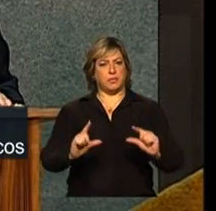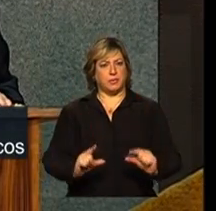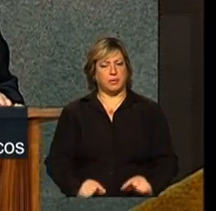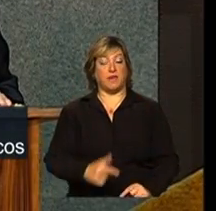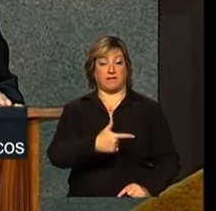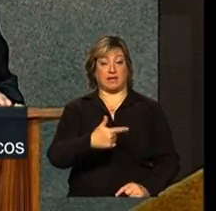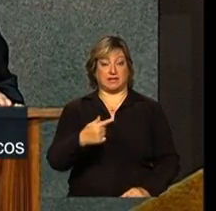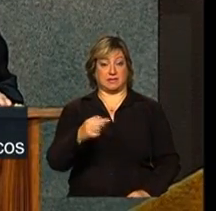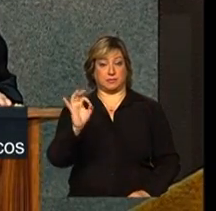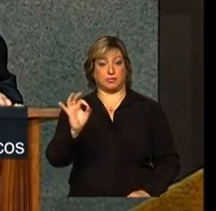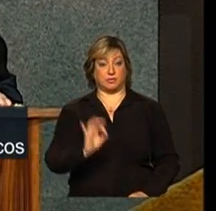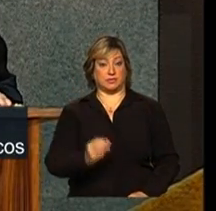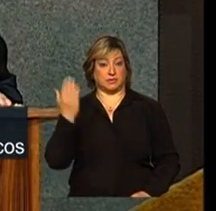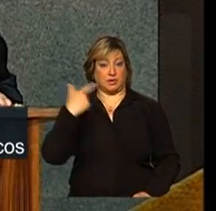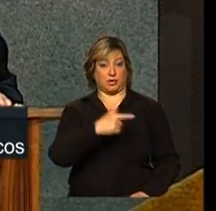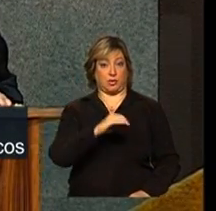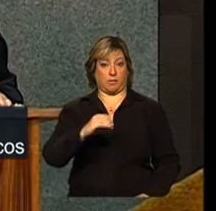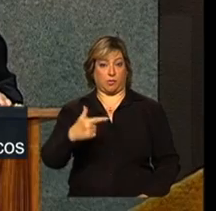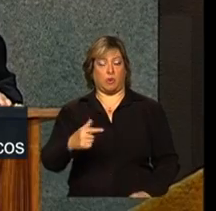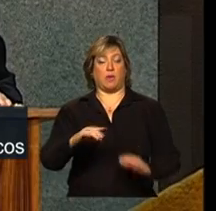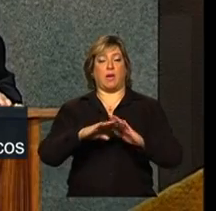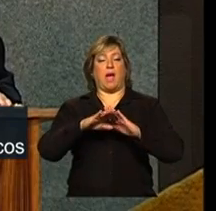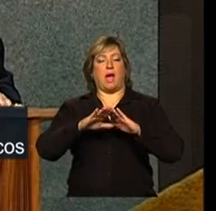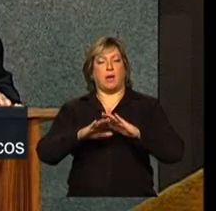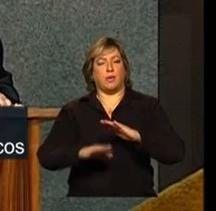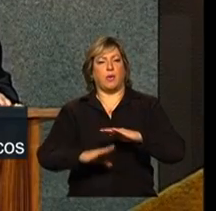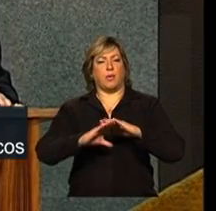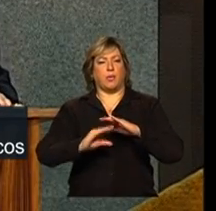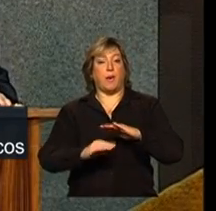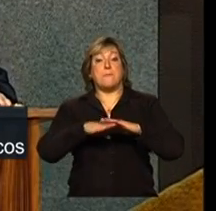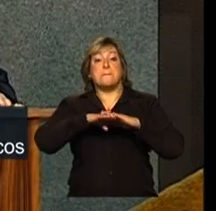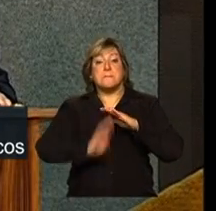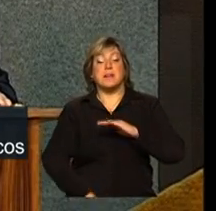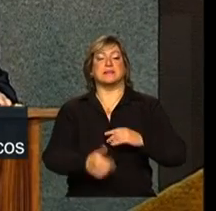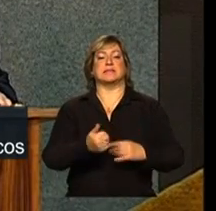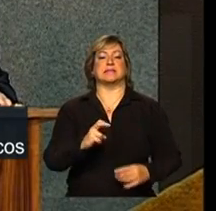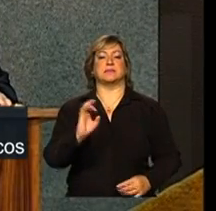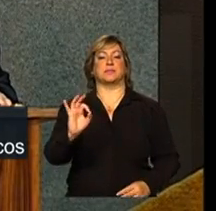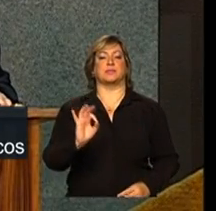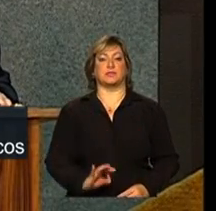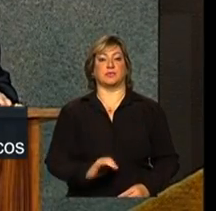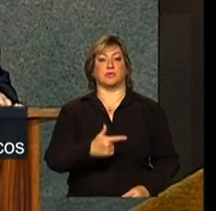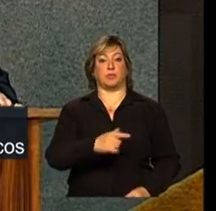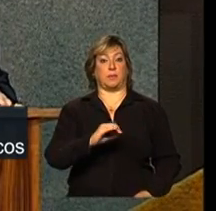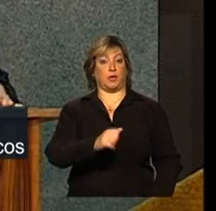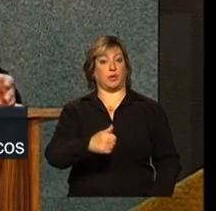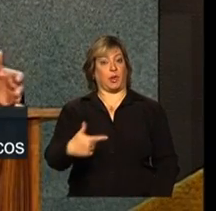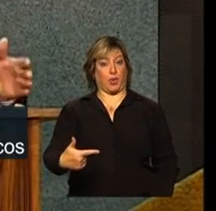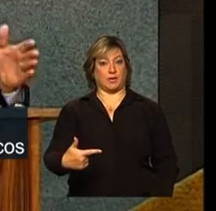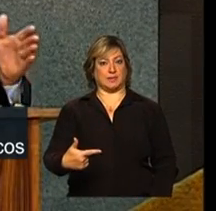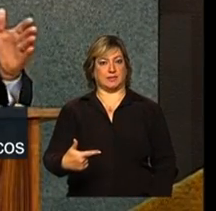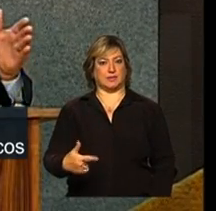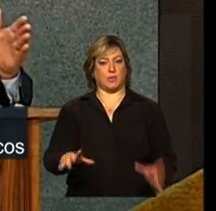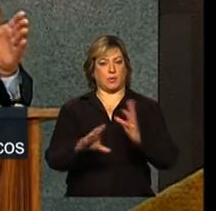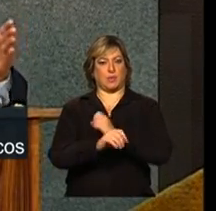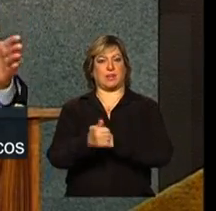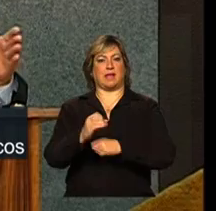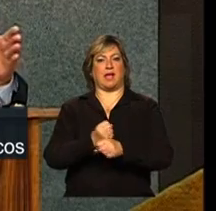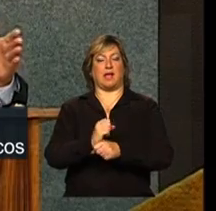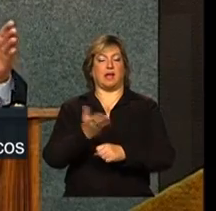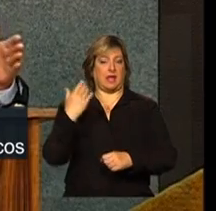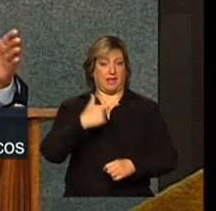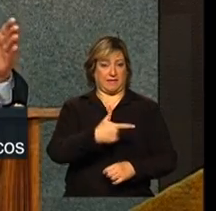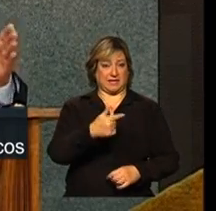população brasileira, em 2002, para menos de 15% em 2012. Saímos de